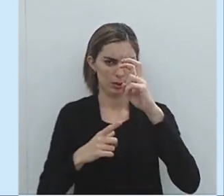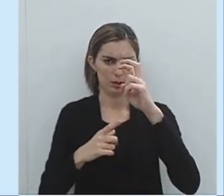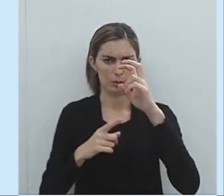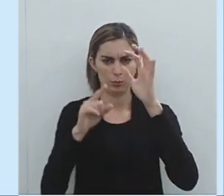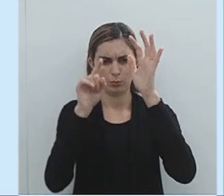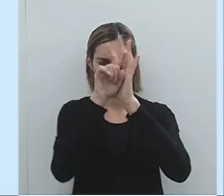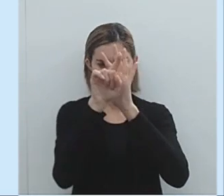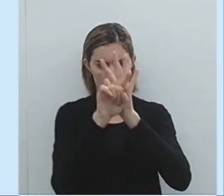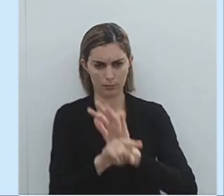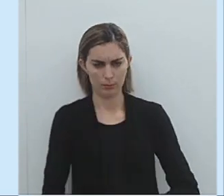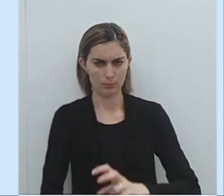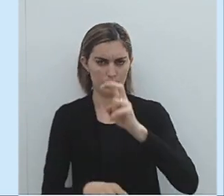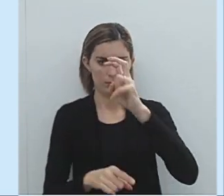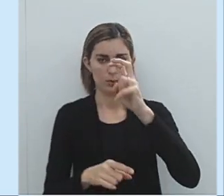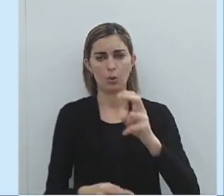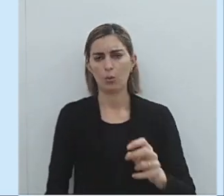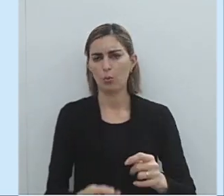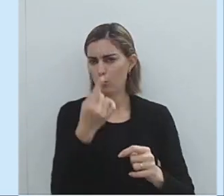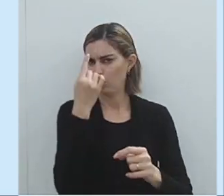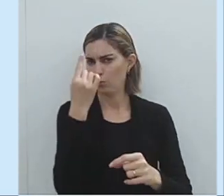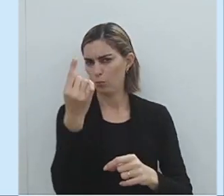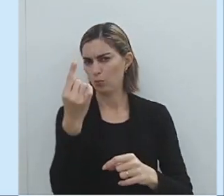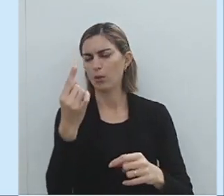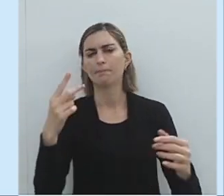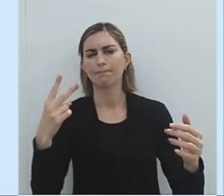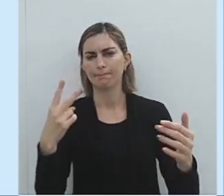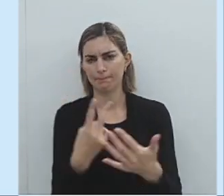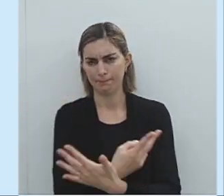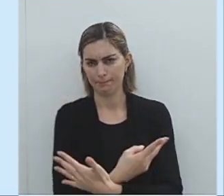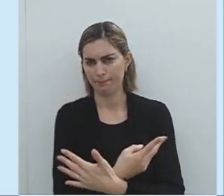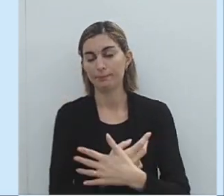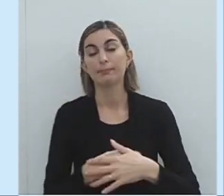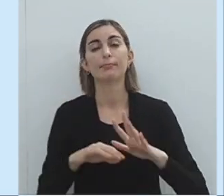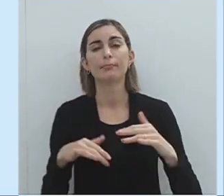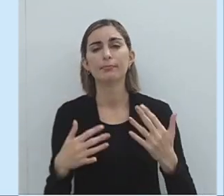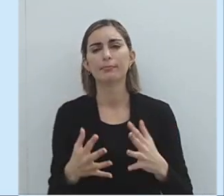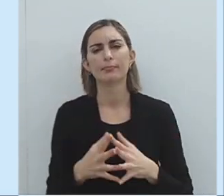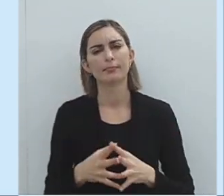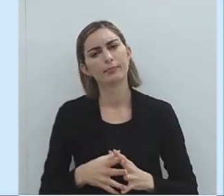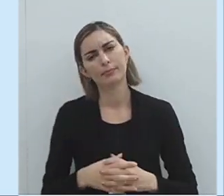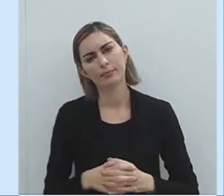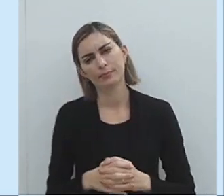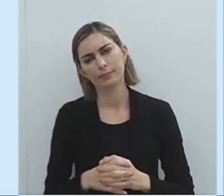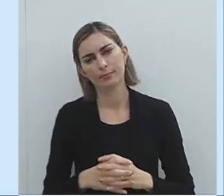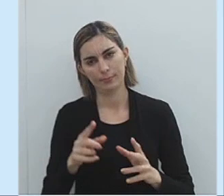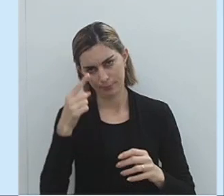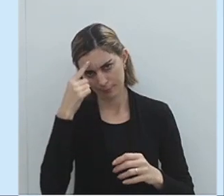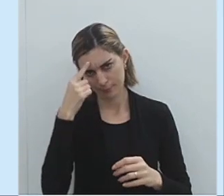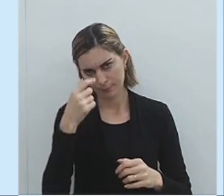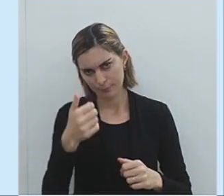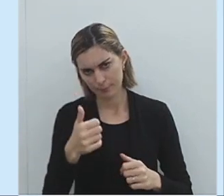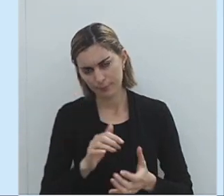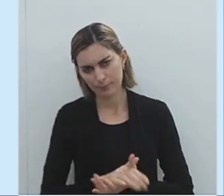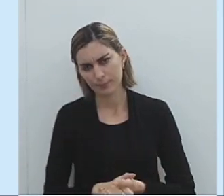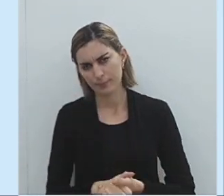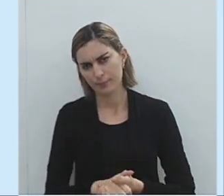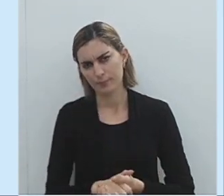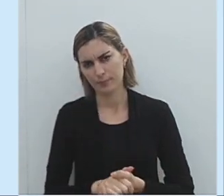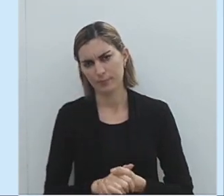5 alternativas aí, onde apenas uma vai ser incorreta. Pensaram